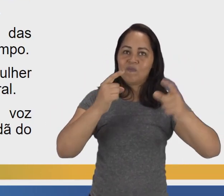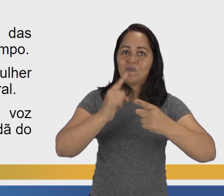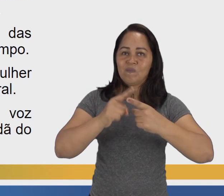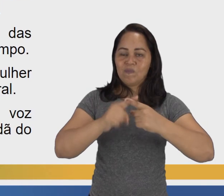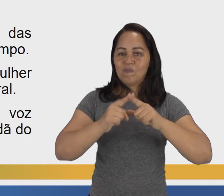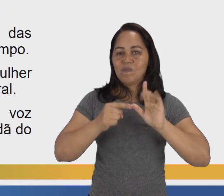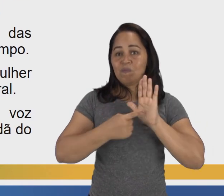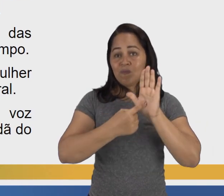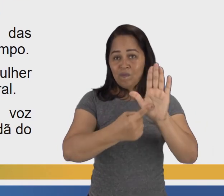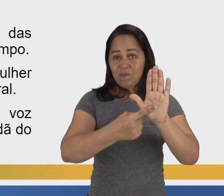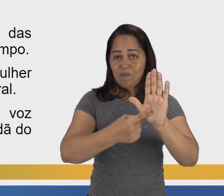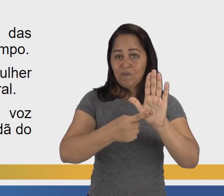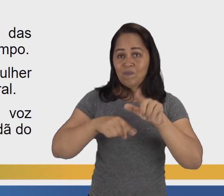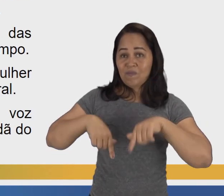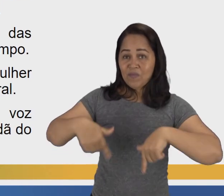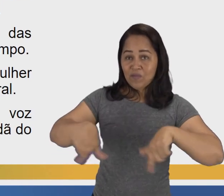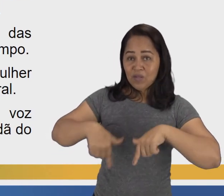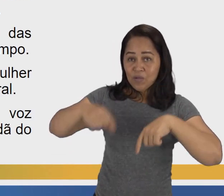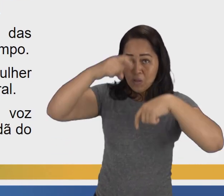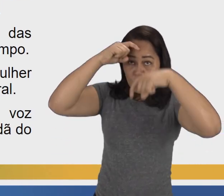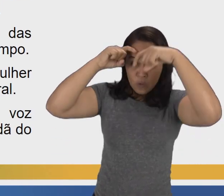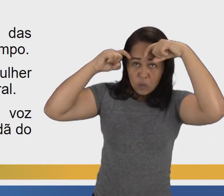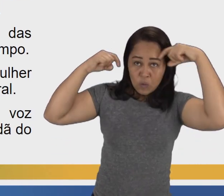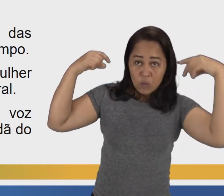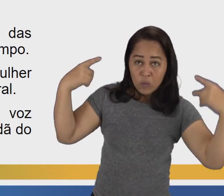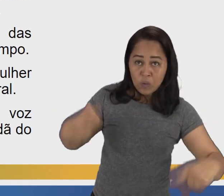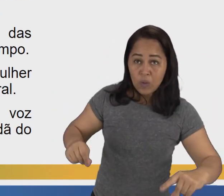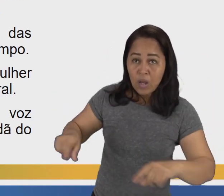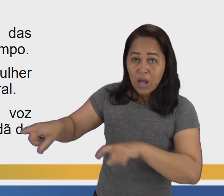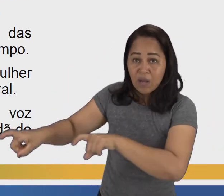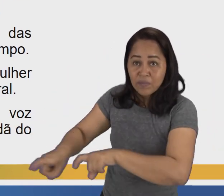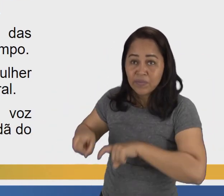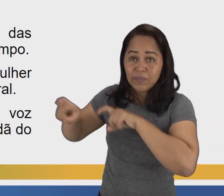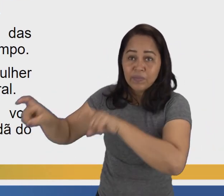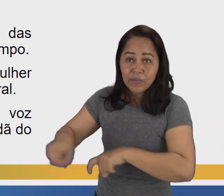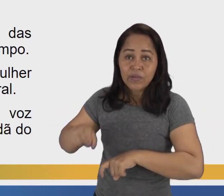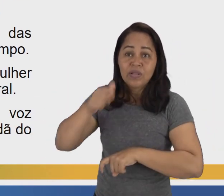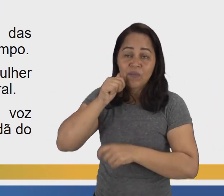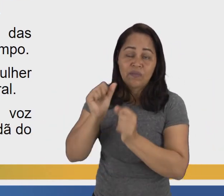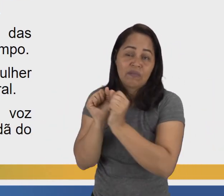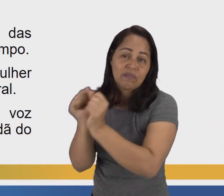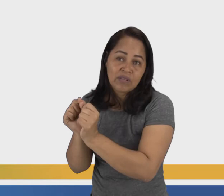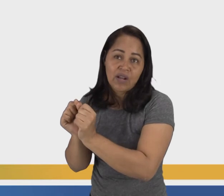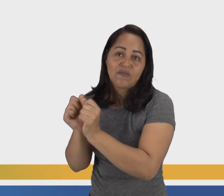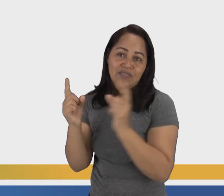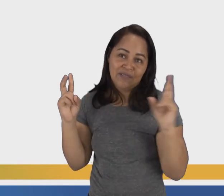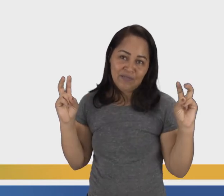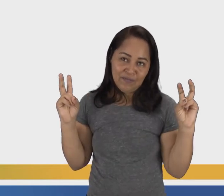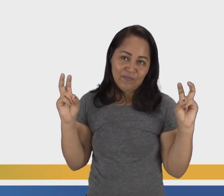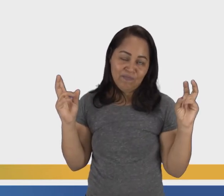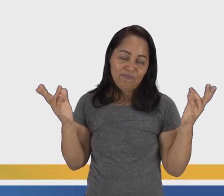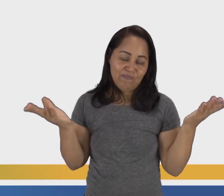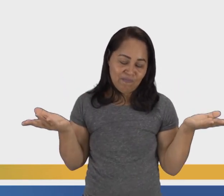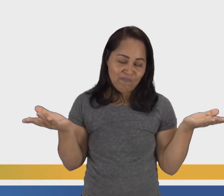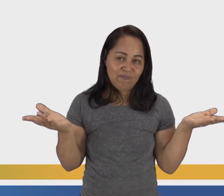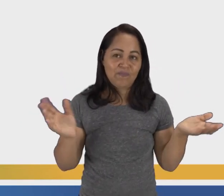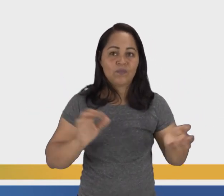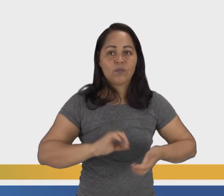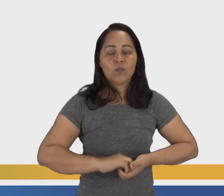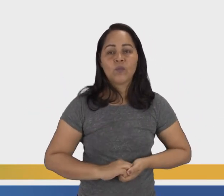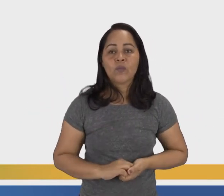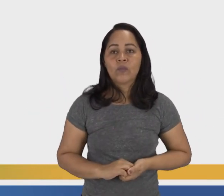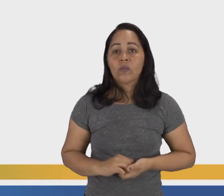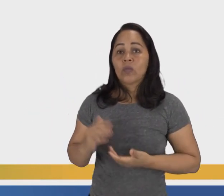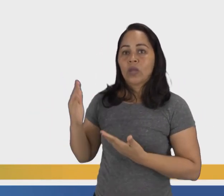das relações de trabalho no campo. Ou seja, está falando aí, fazendo uma crítica sobre a escravidão. Bom,